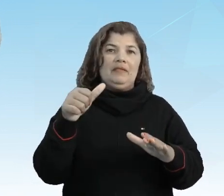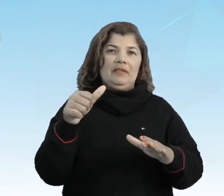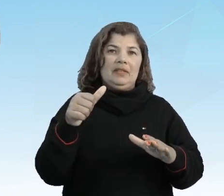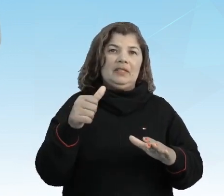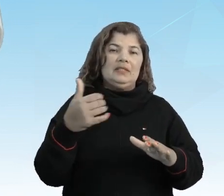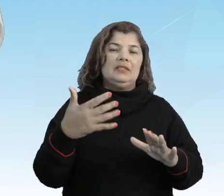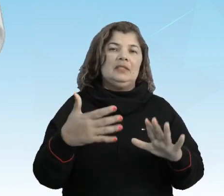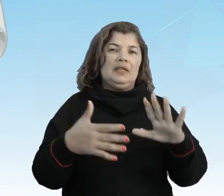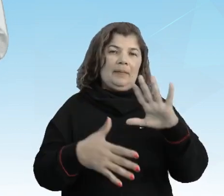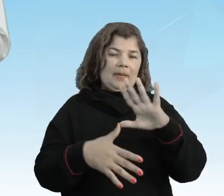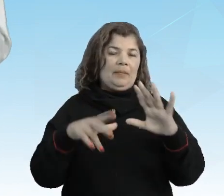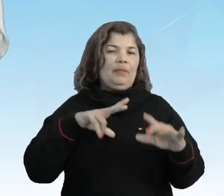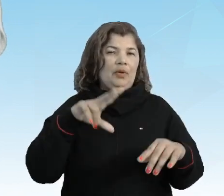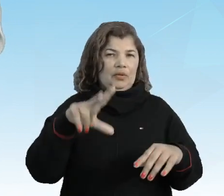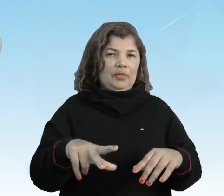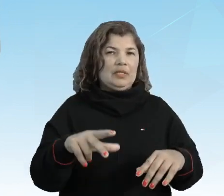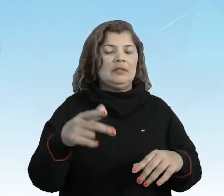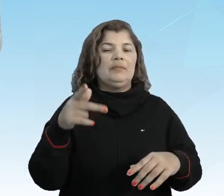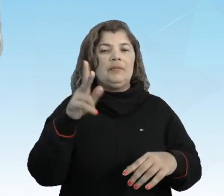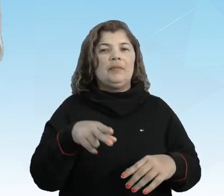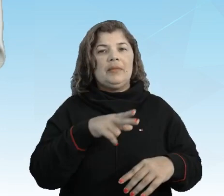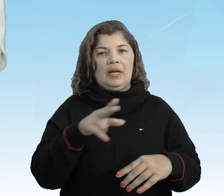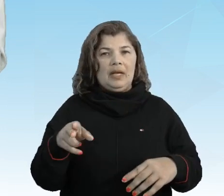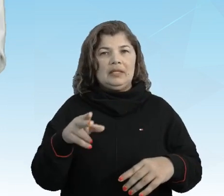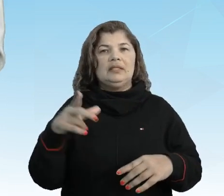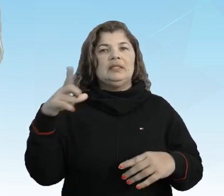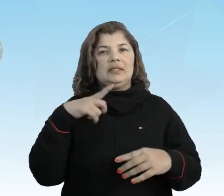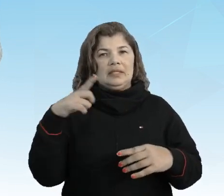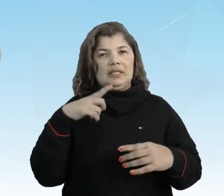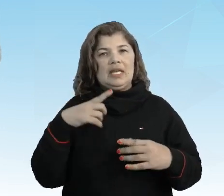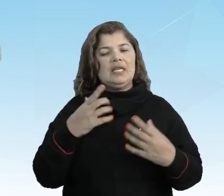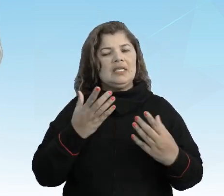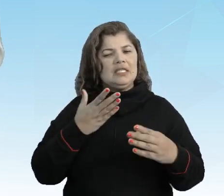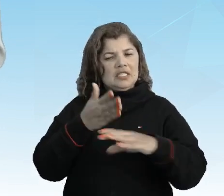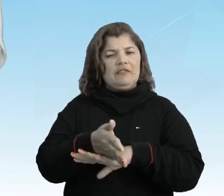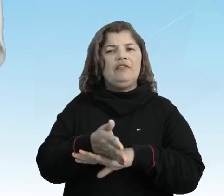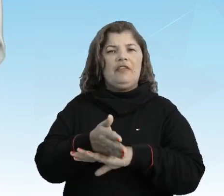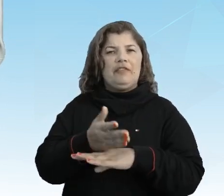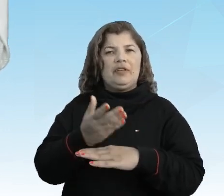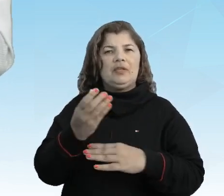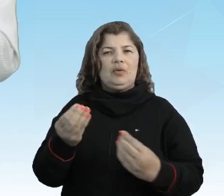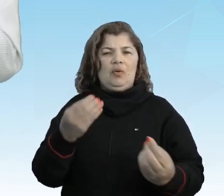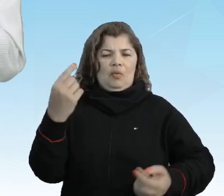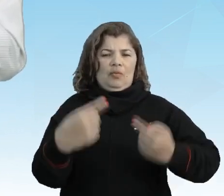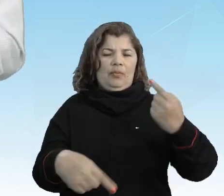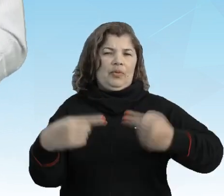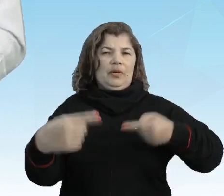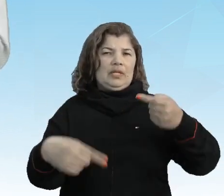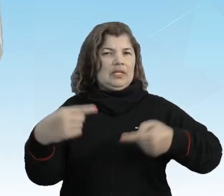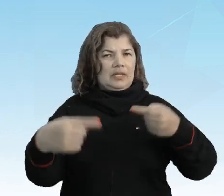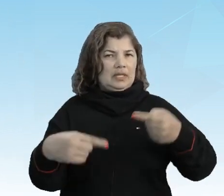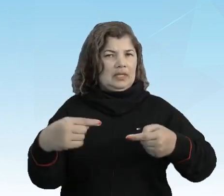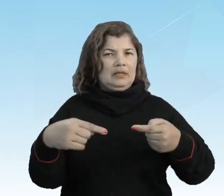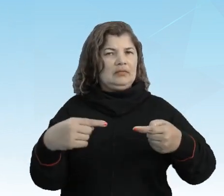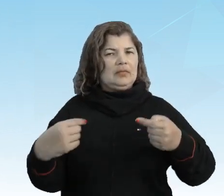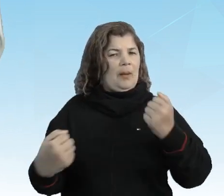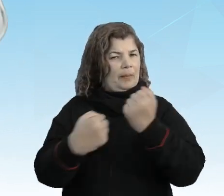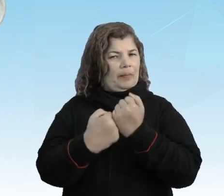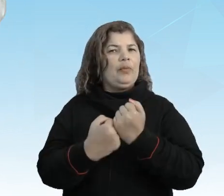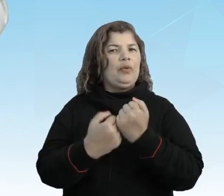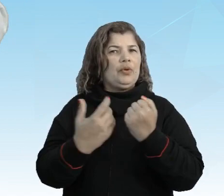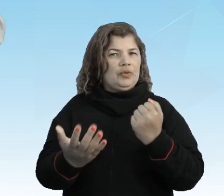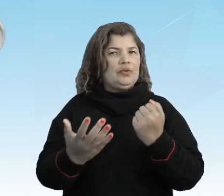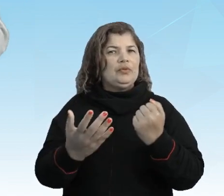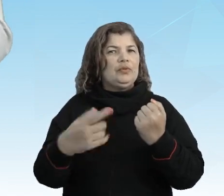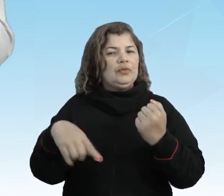América Portuguesa que os padres, o clero, está se envolvendo em uma disputa política, dando apoio. E um